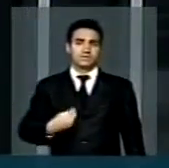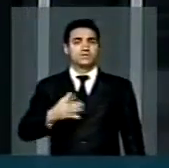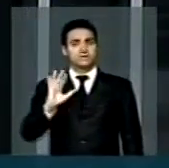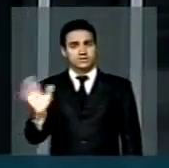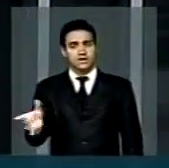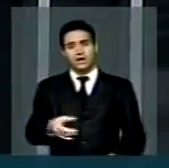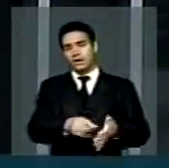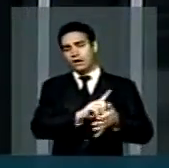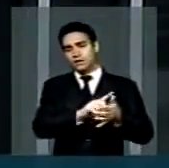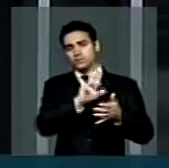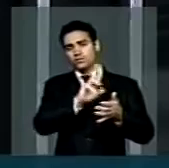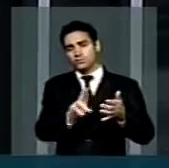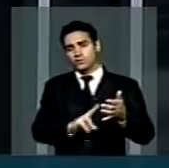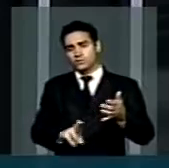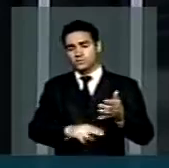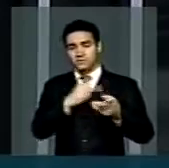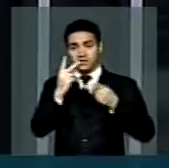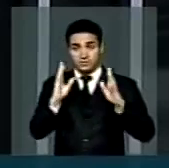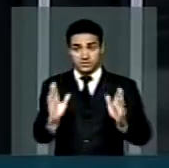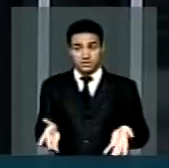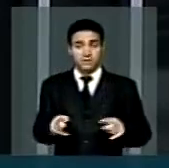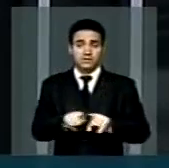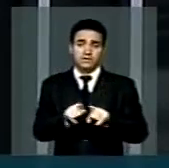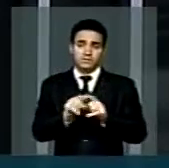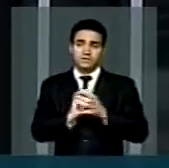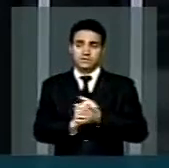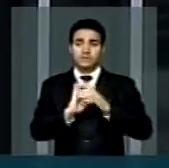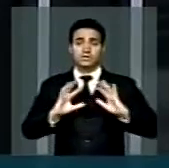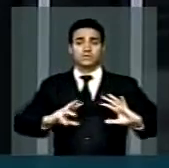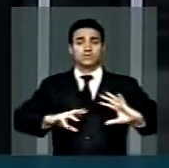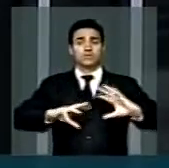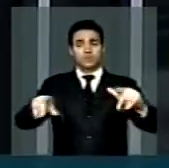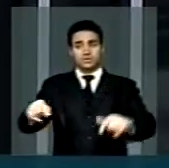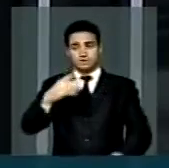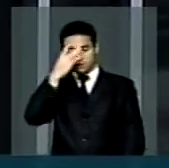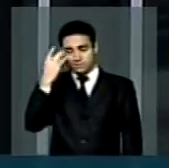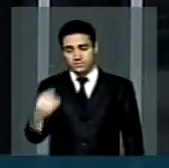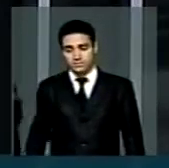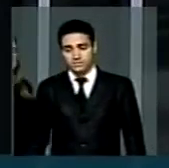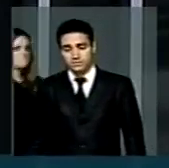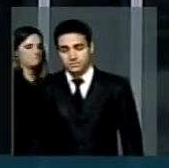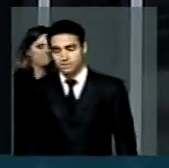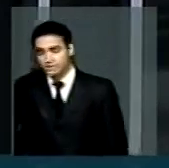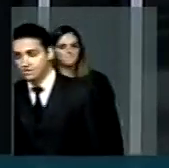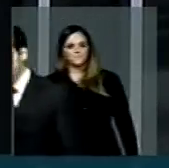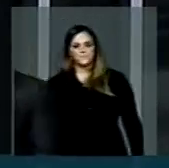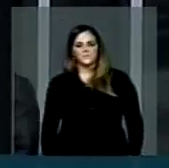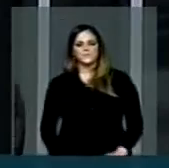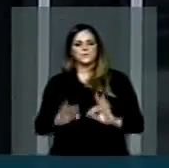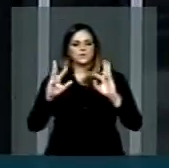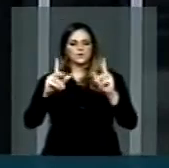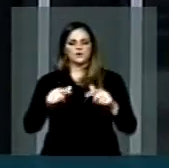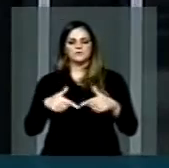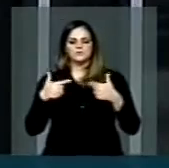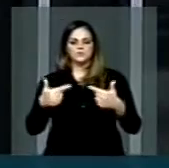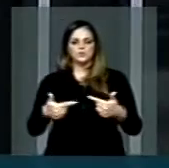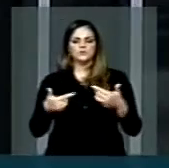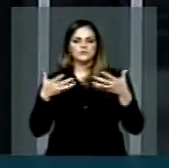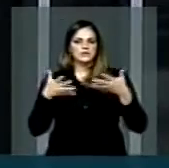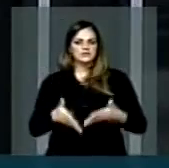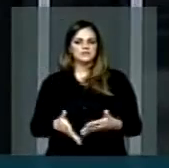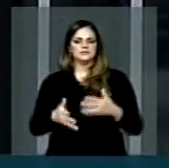elenquei nome a nome, e saudar, lógico, todos aqueles que compreendem e participam da importância da luta contra a discriminação